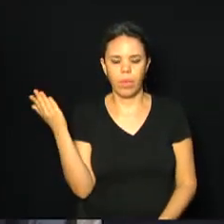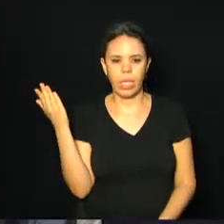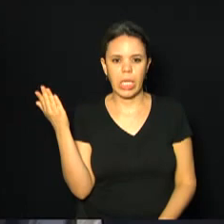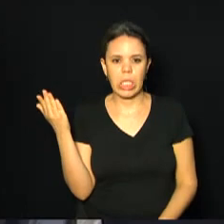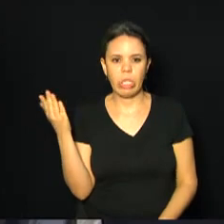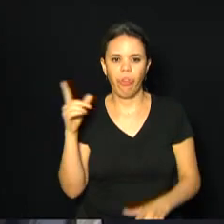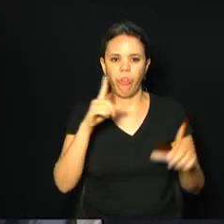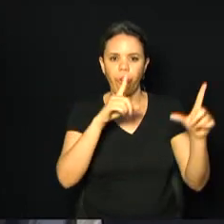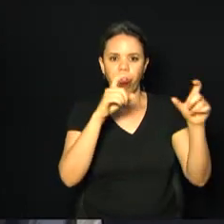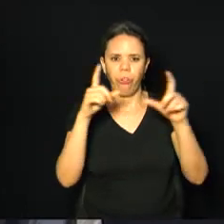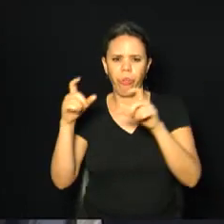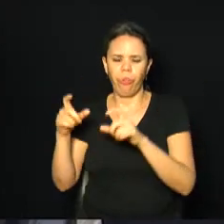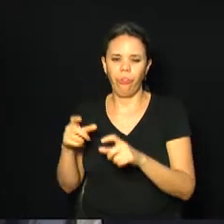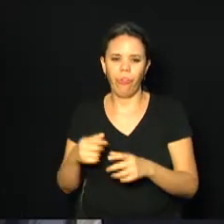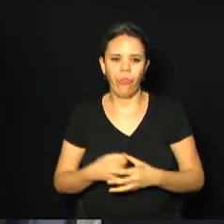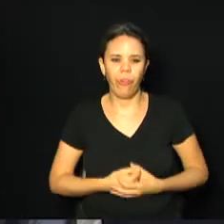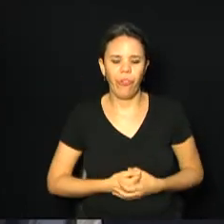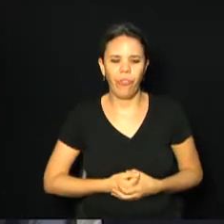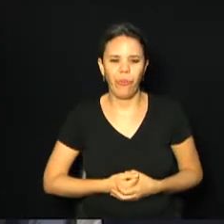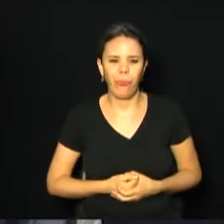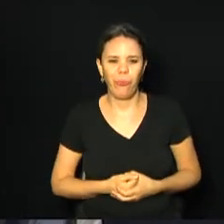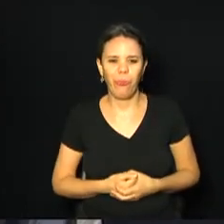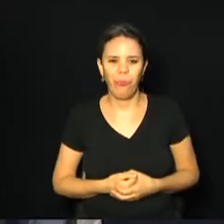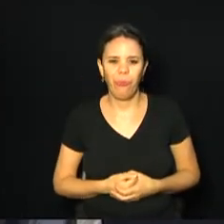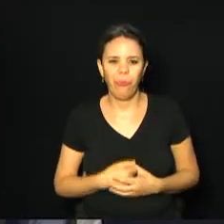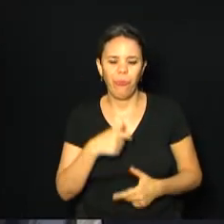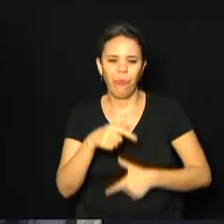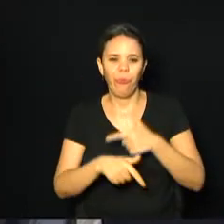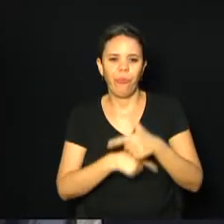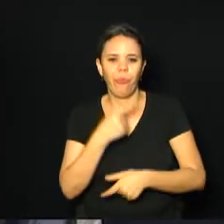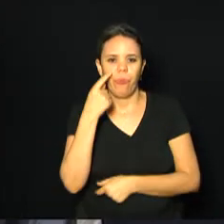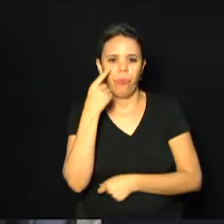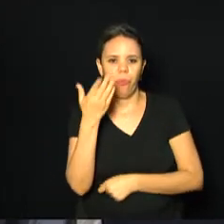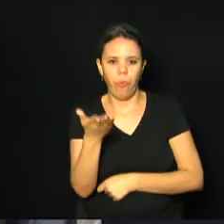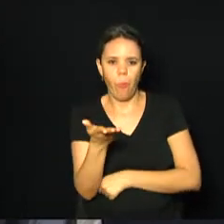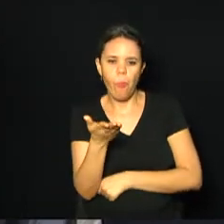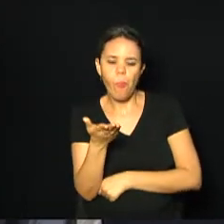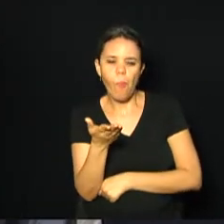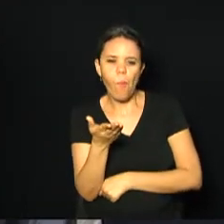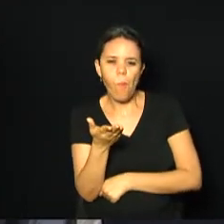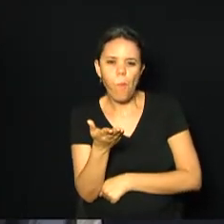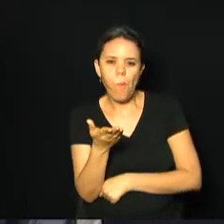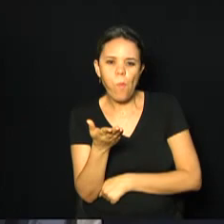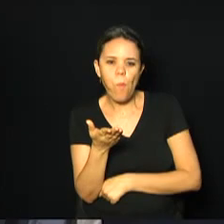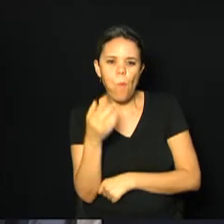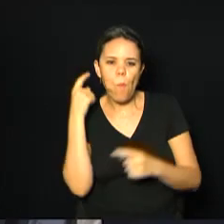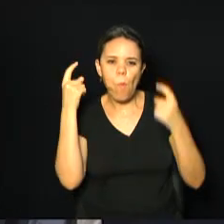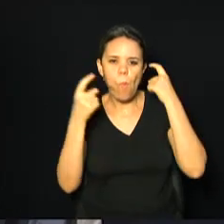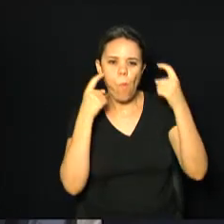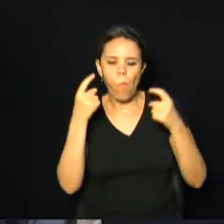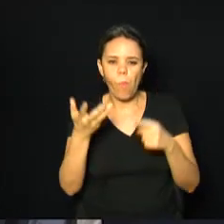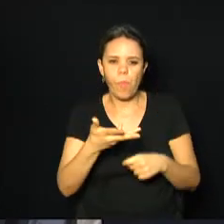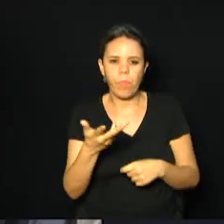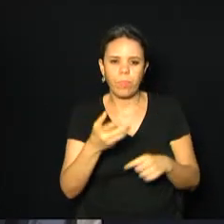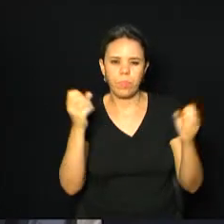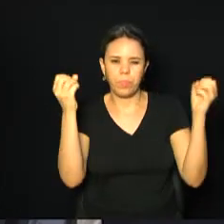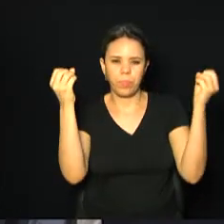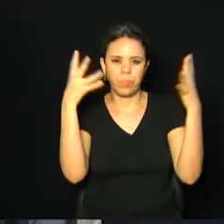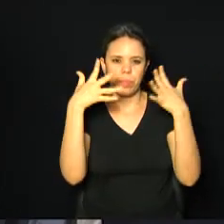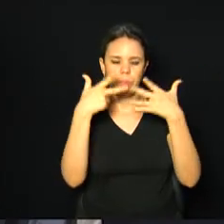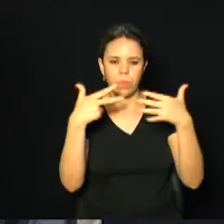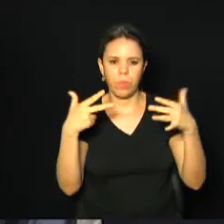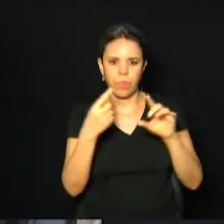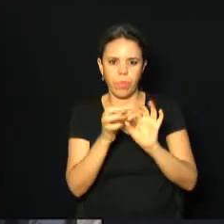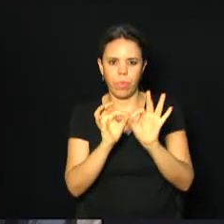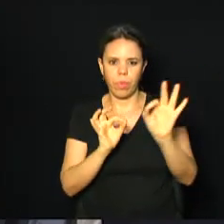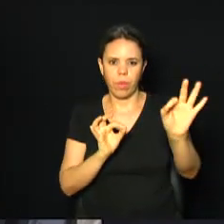as fotos. Ele está fazendo um trabalho assim, ele olha para você, ele está preocupado com velocidade, luz, intensidade,